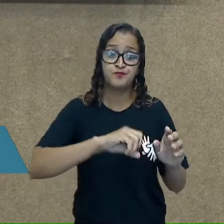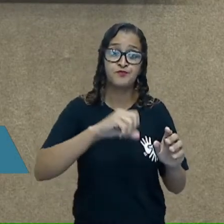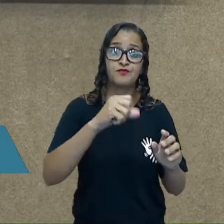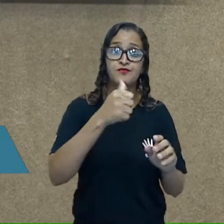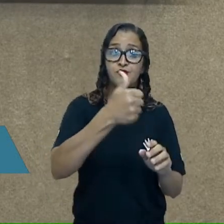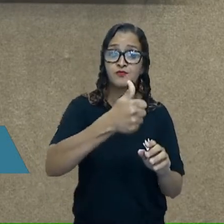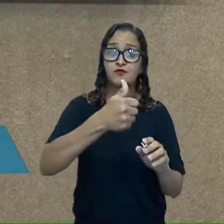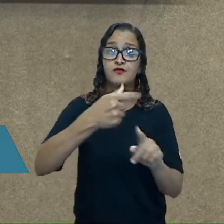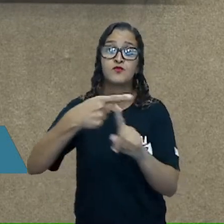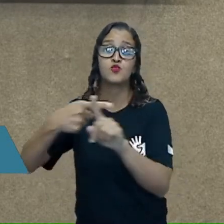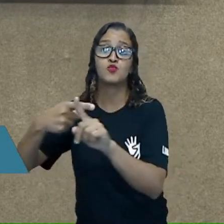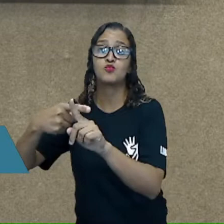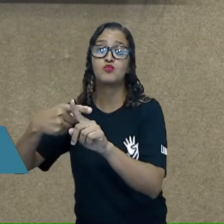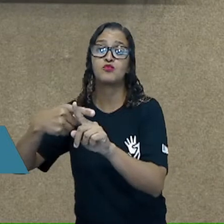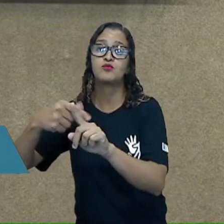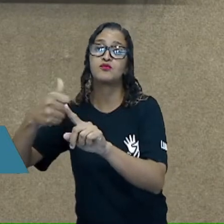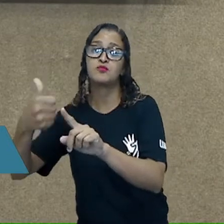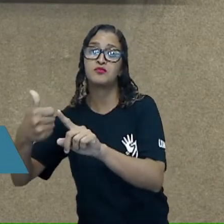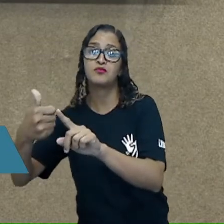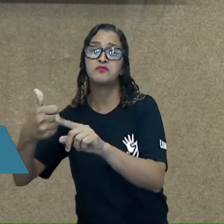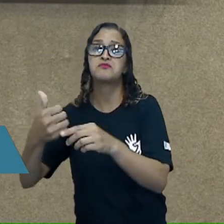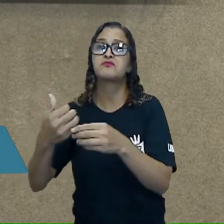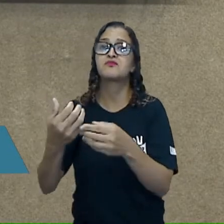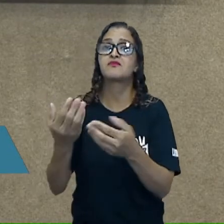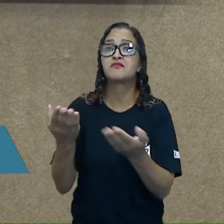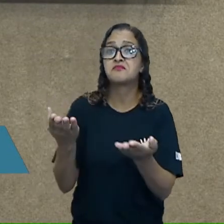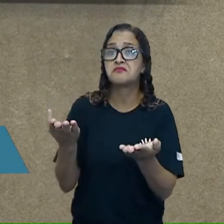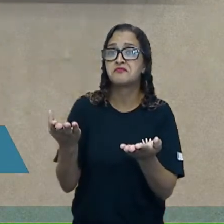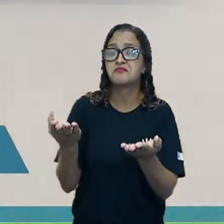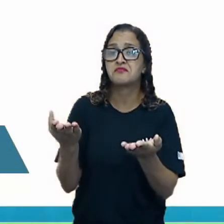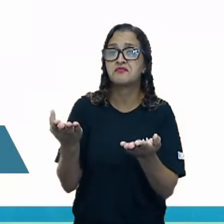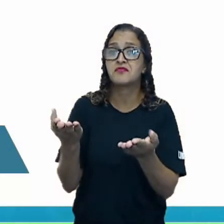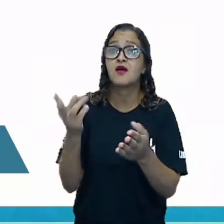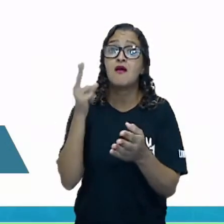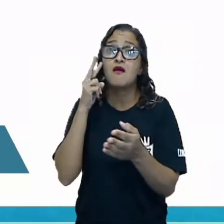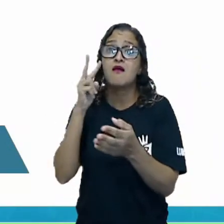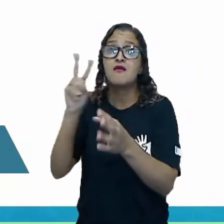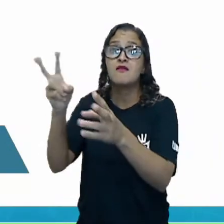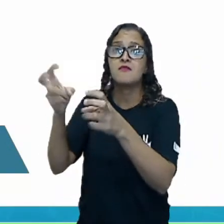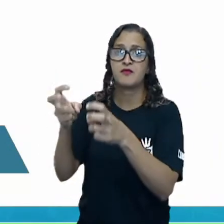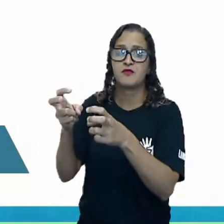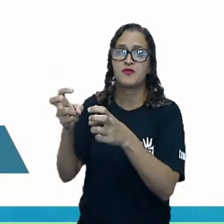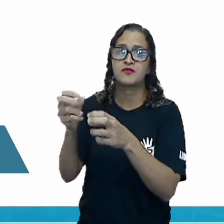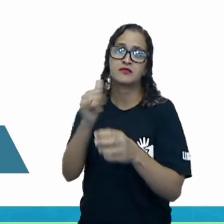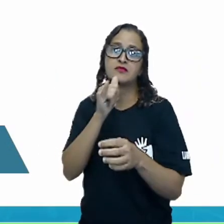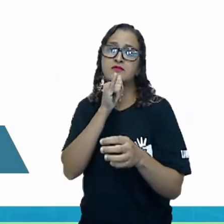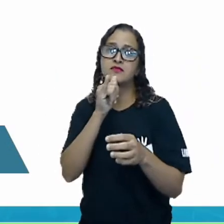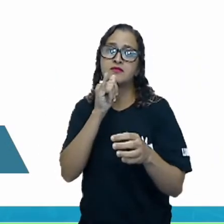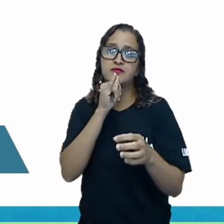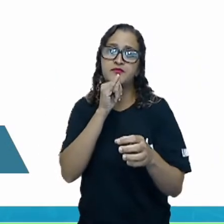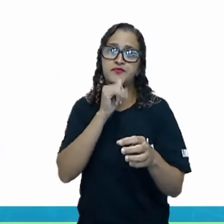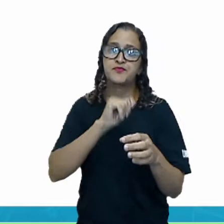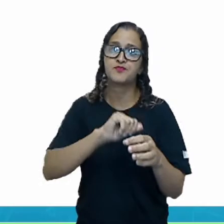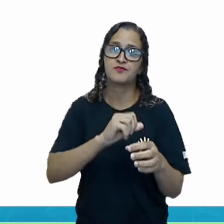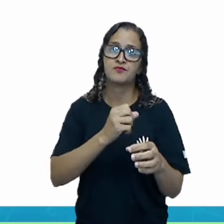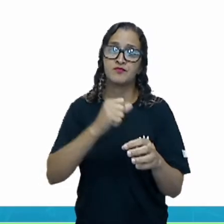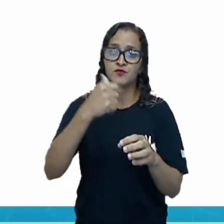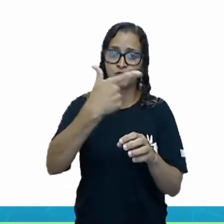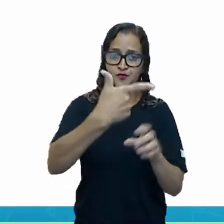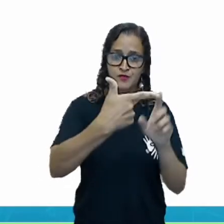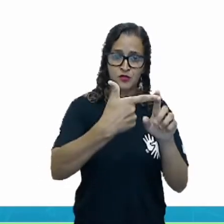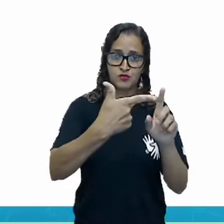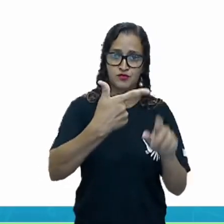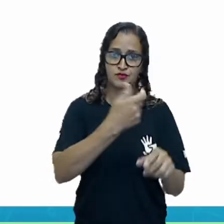um novo número. Observe. Olha, eu peguei o 2, o meu